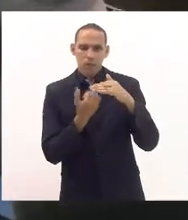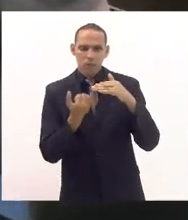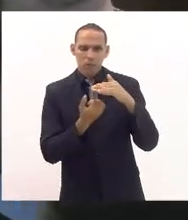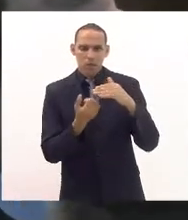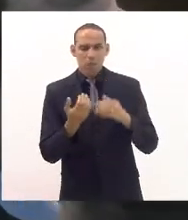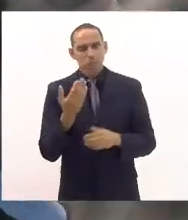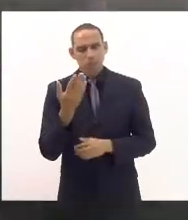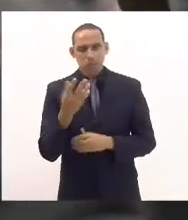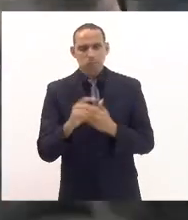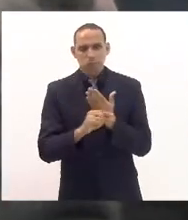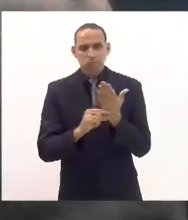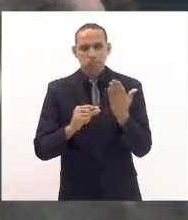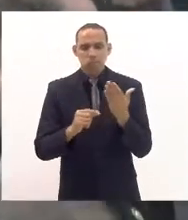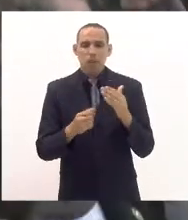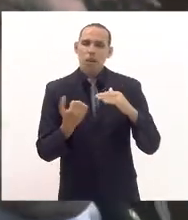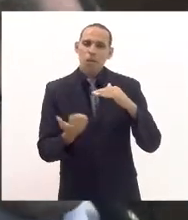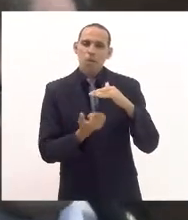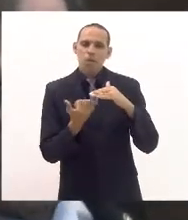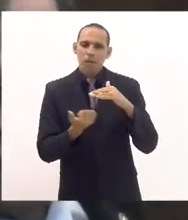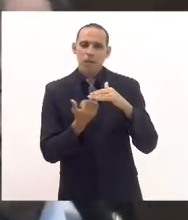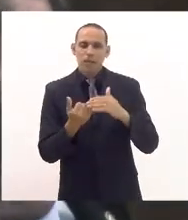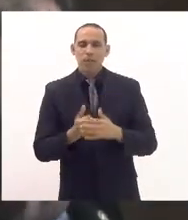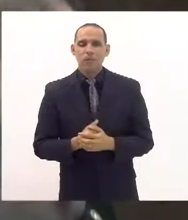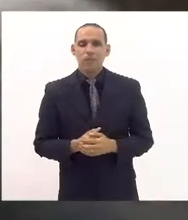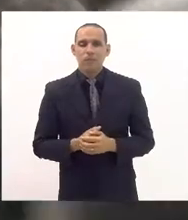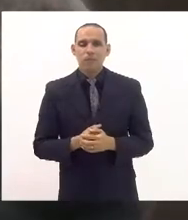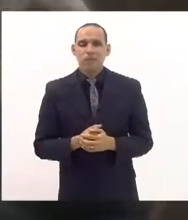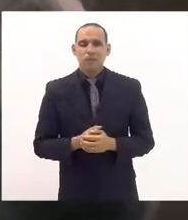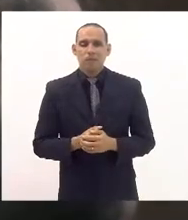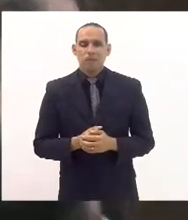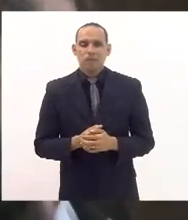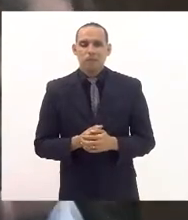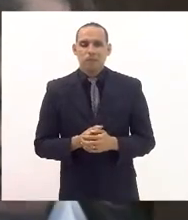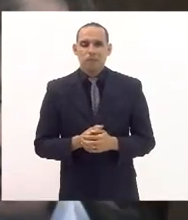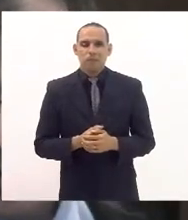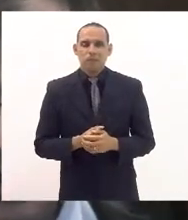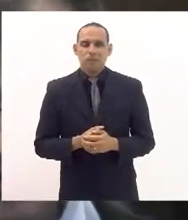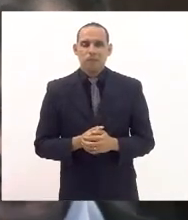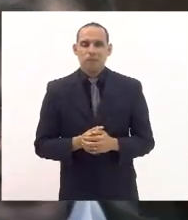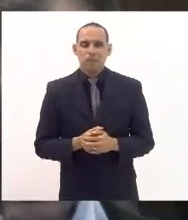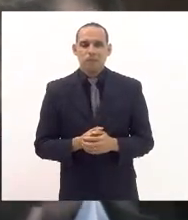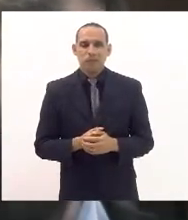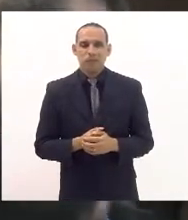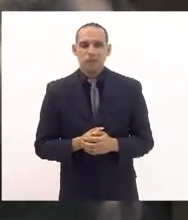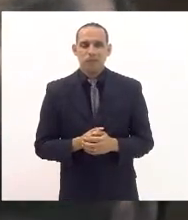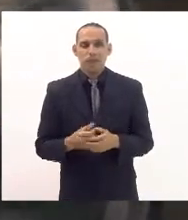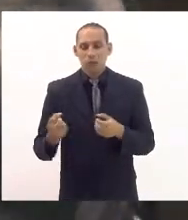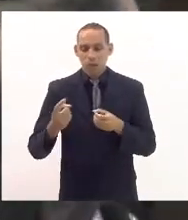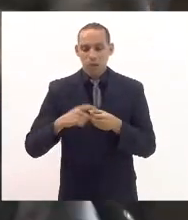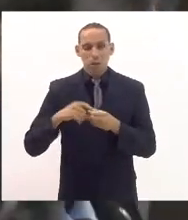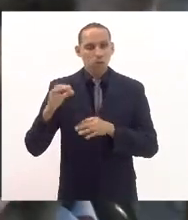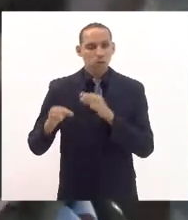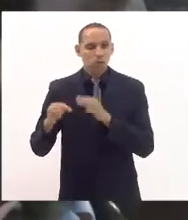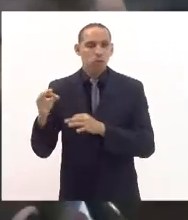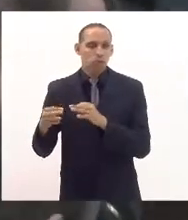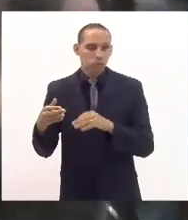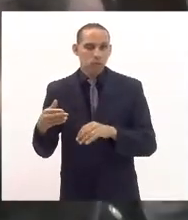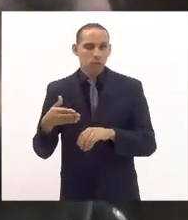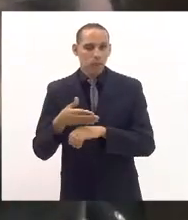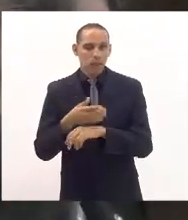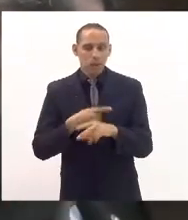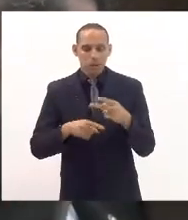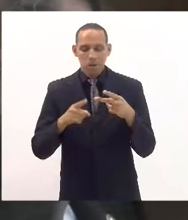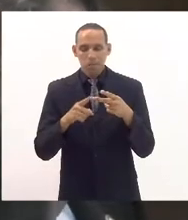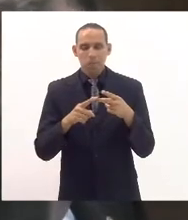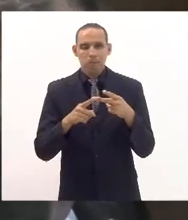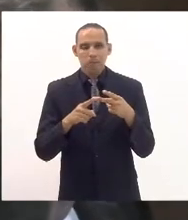de sua autoria das empresas que é e entrou em recuperação judicial e o